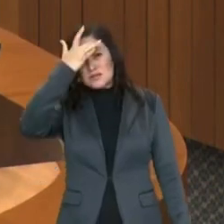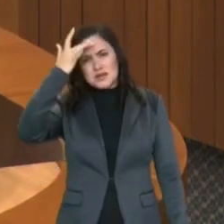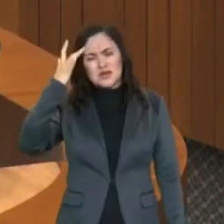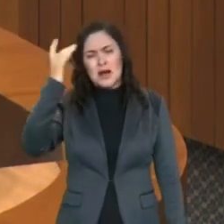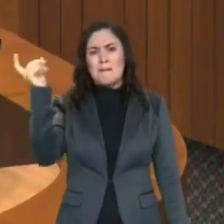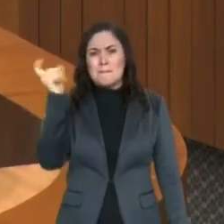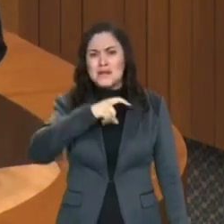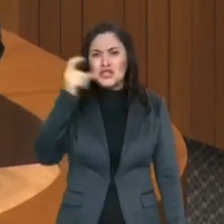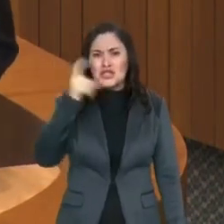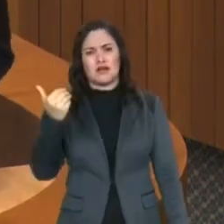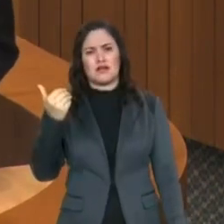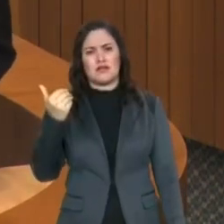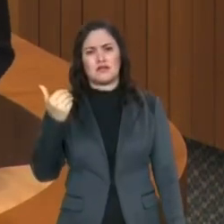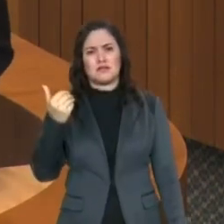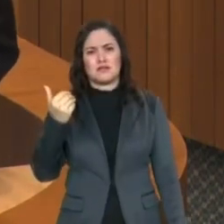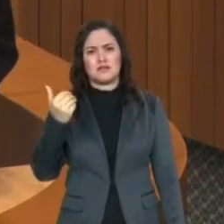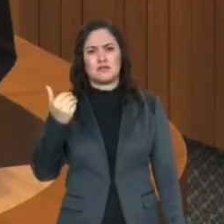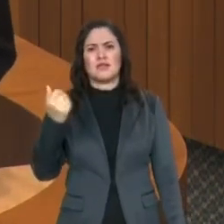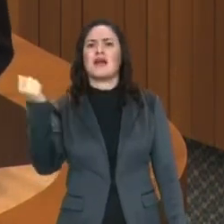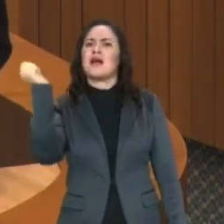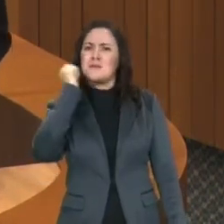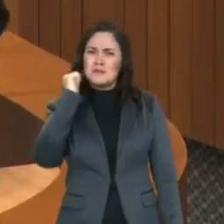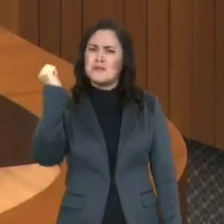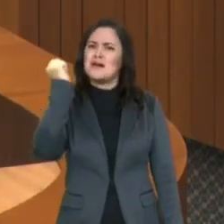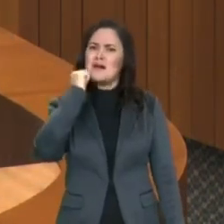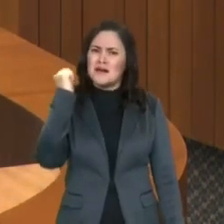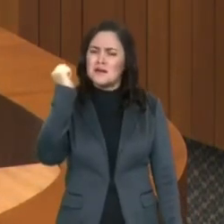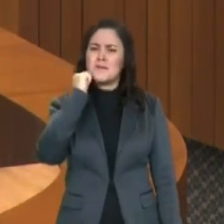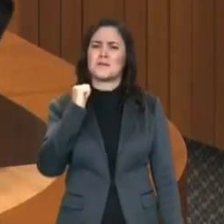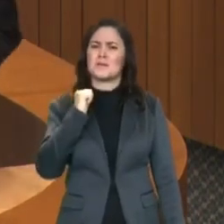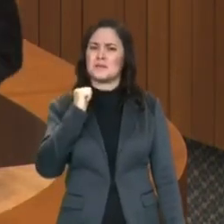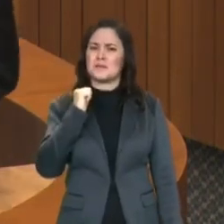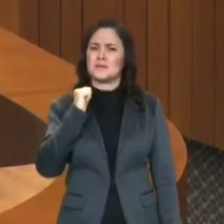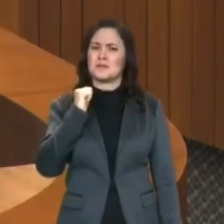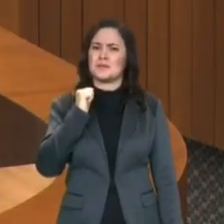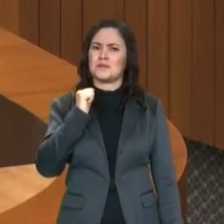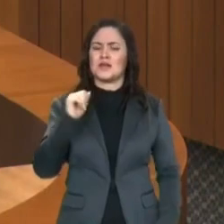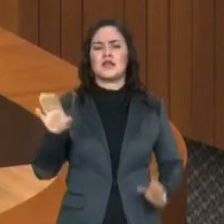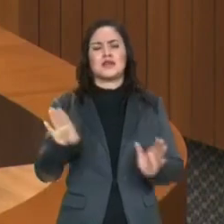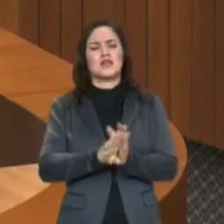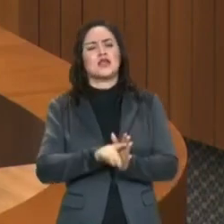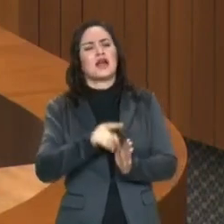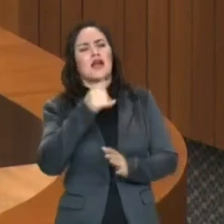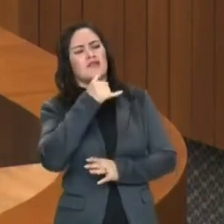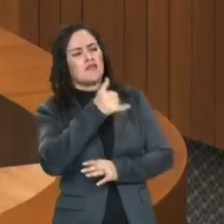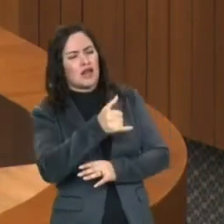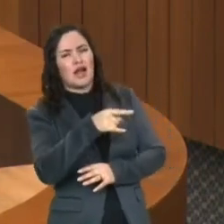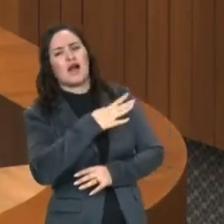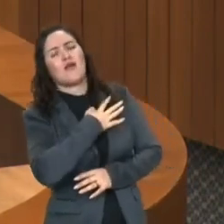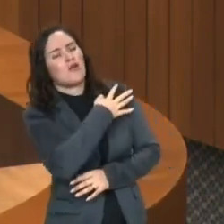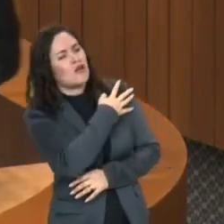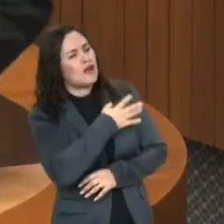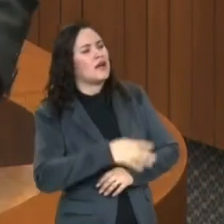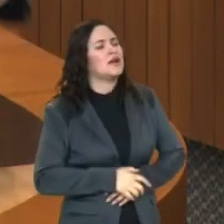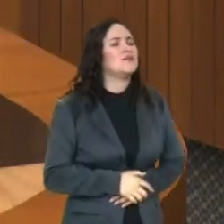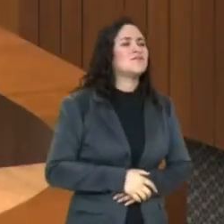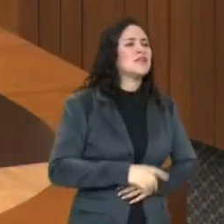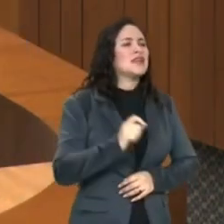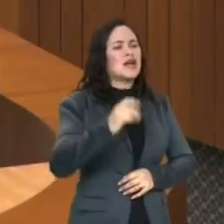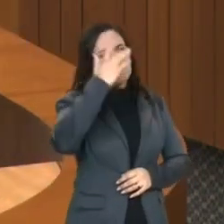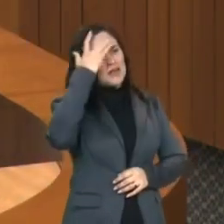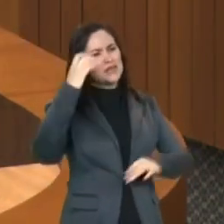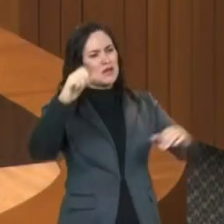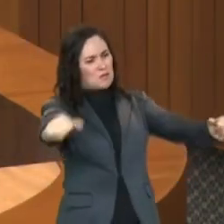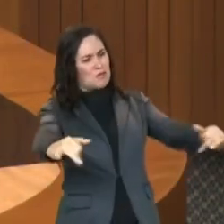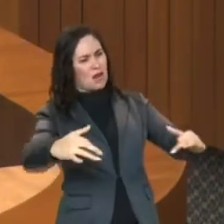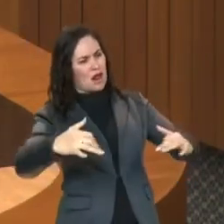tão dissimulado, cara de pau. É chegar aqui pro coronel Emerson e dizer, teve um ataque na Assembleia, não,